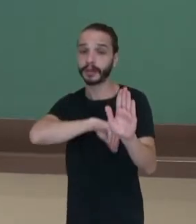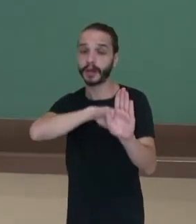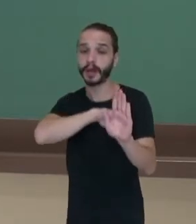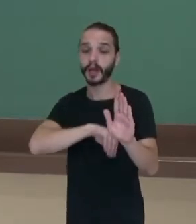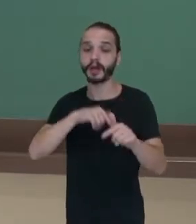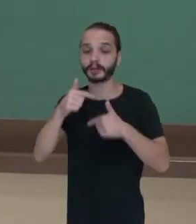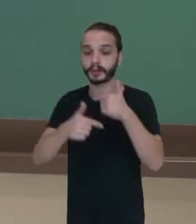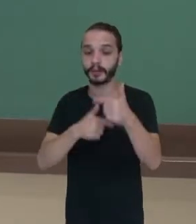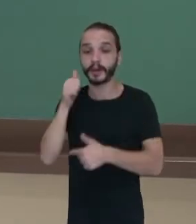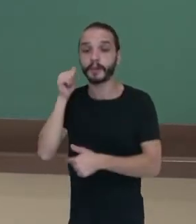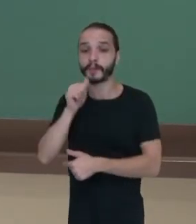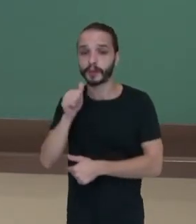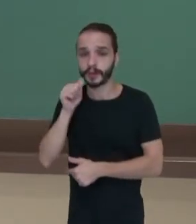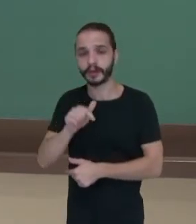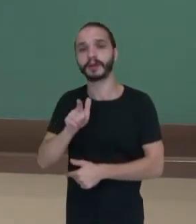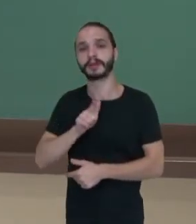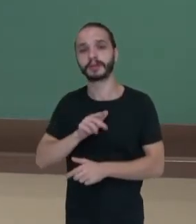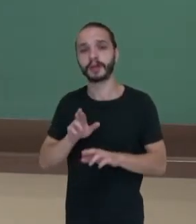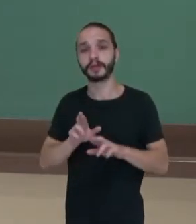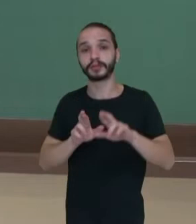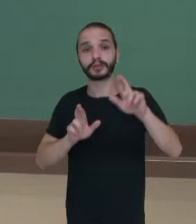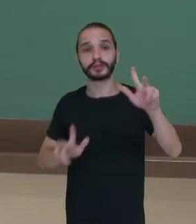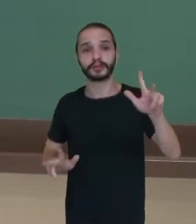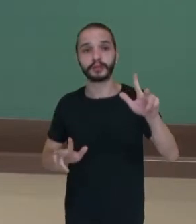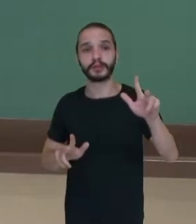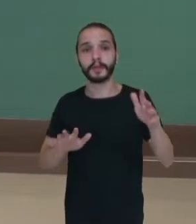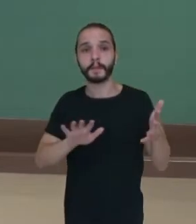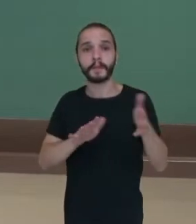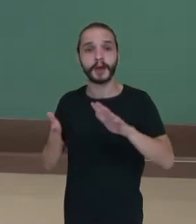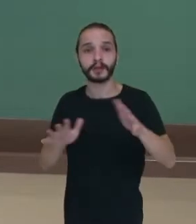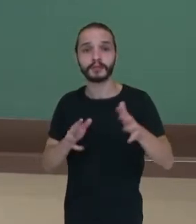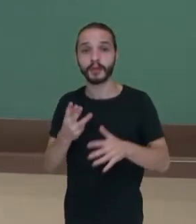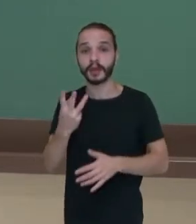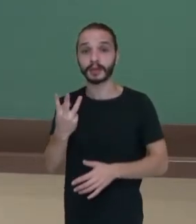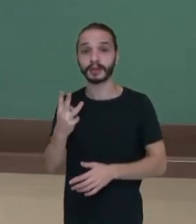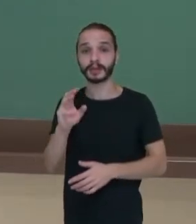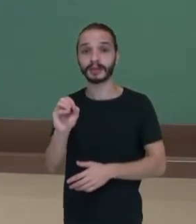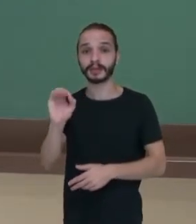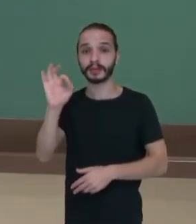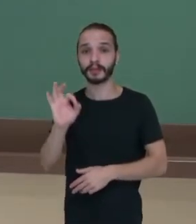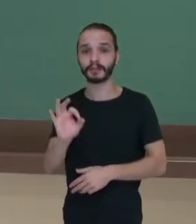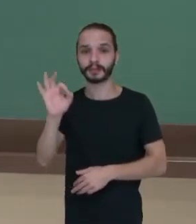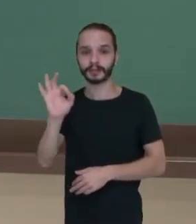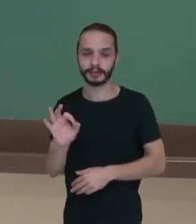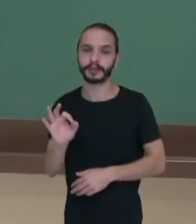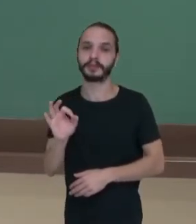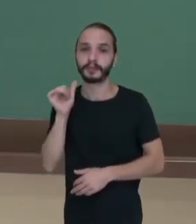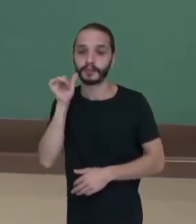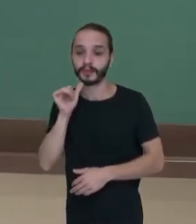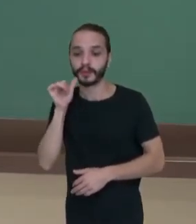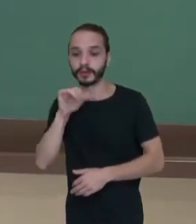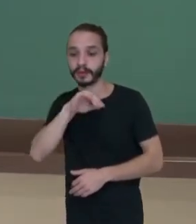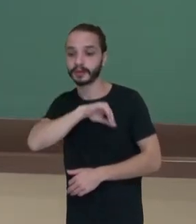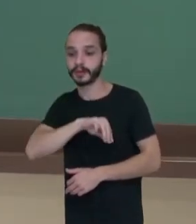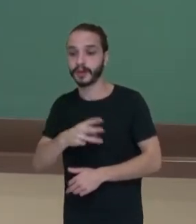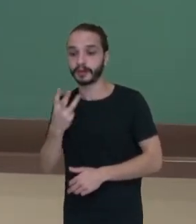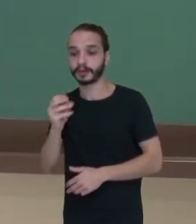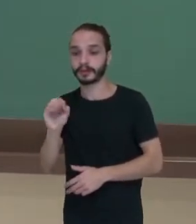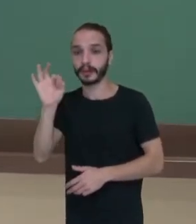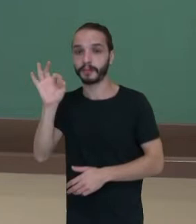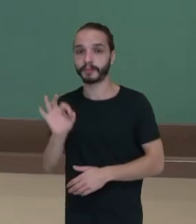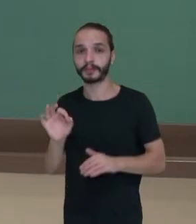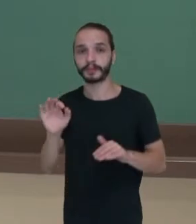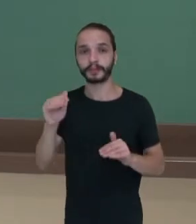trabalho apresenta diferença média de quase 30%. Ainda é uma diferença muito grande em